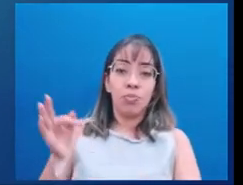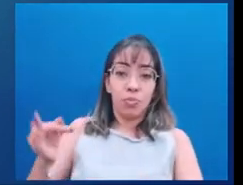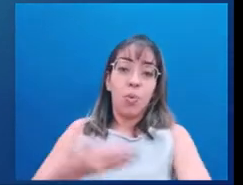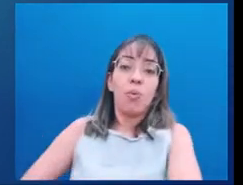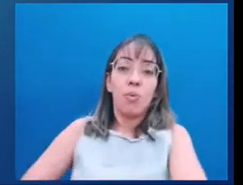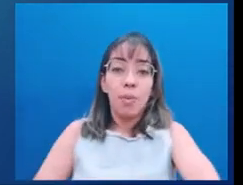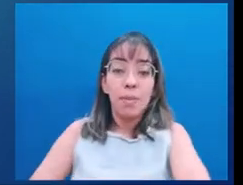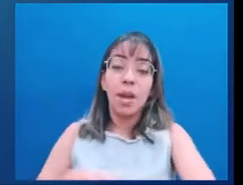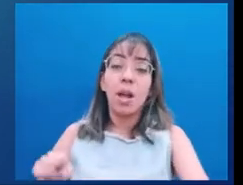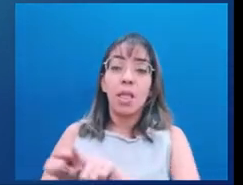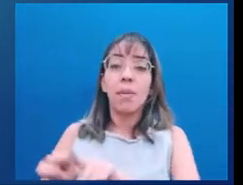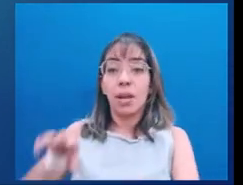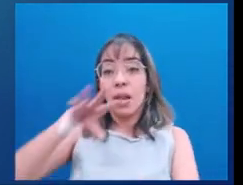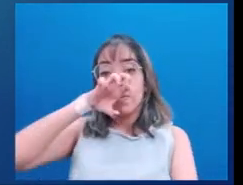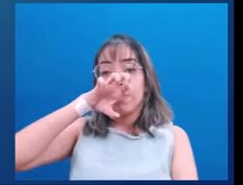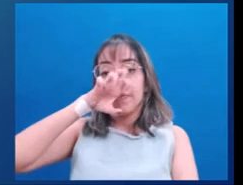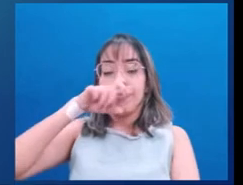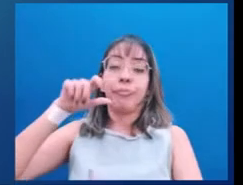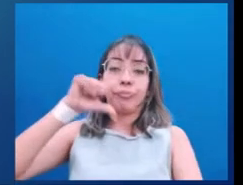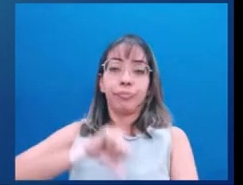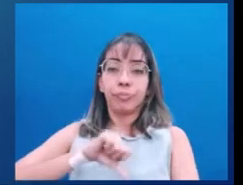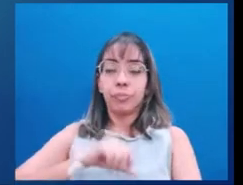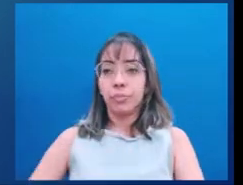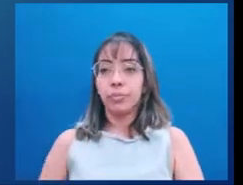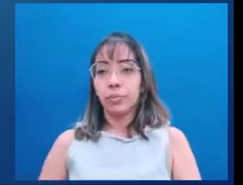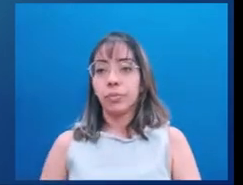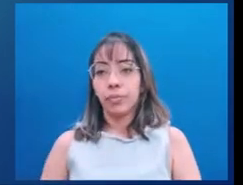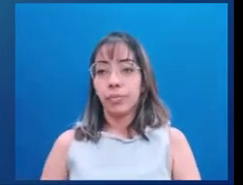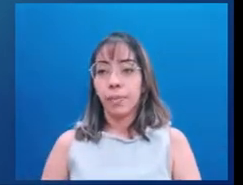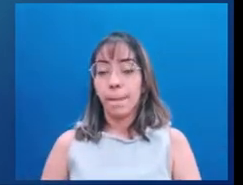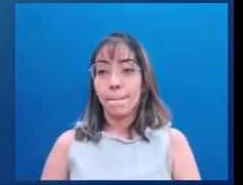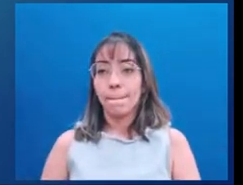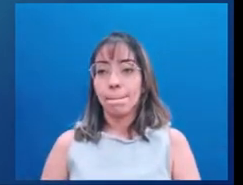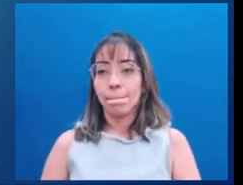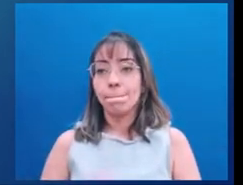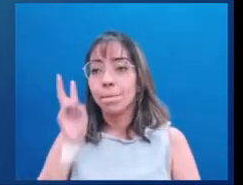funcionamento de certos órgãos e até provocar insuficiência respiratória, tá?